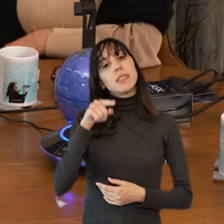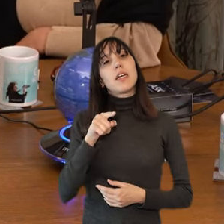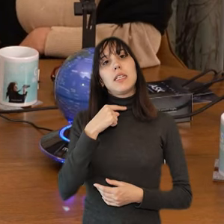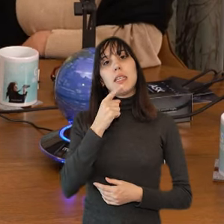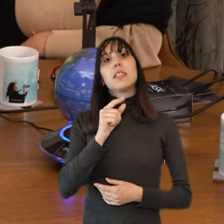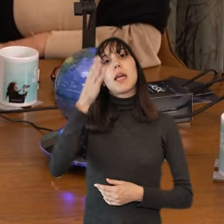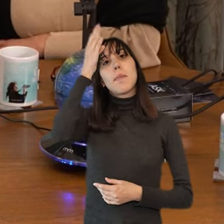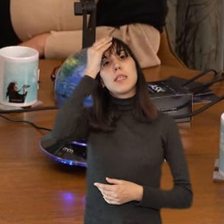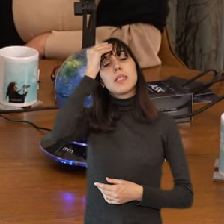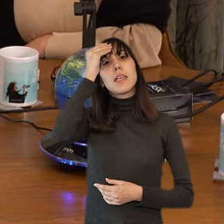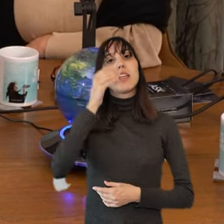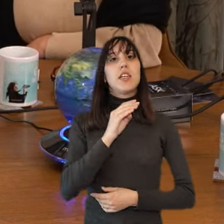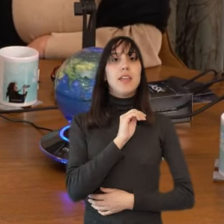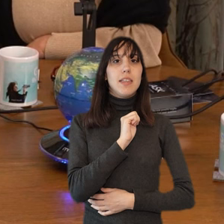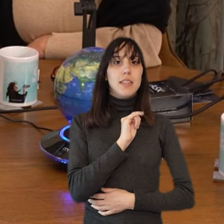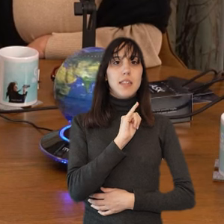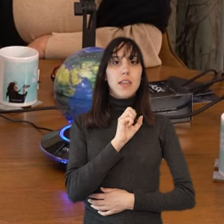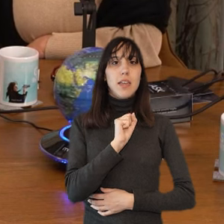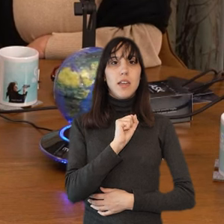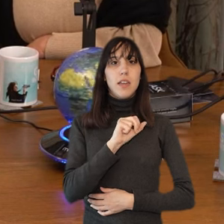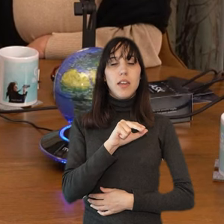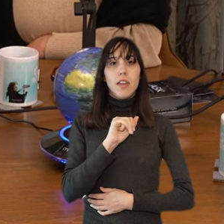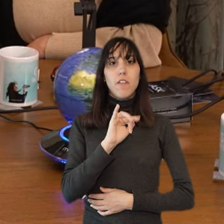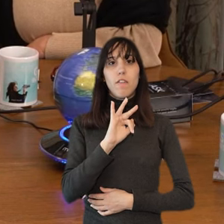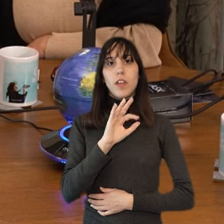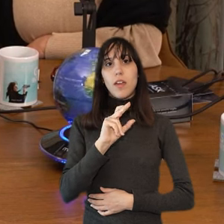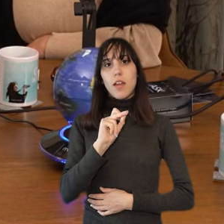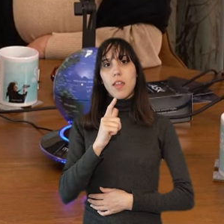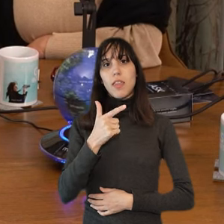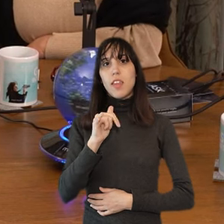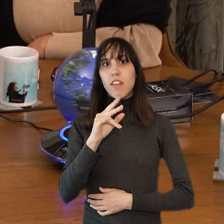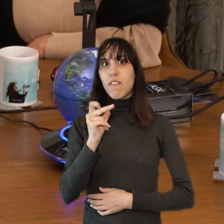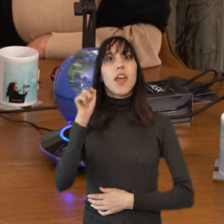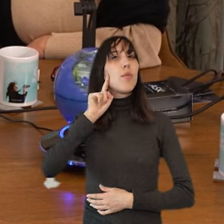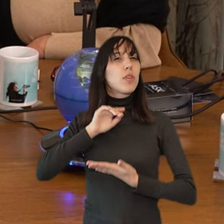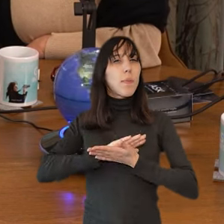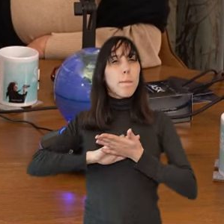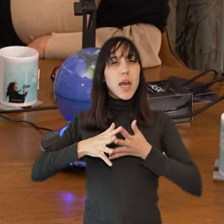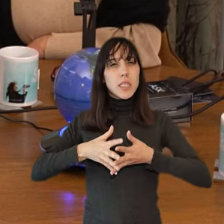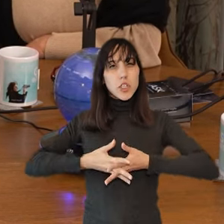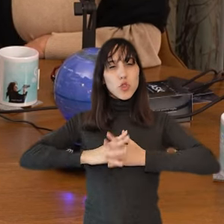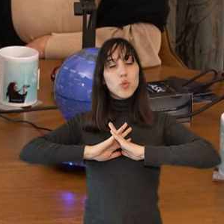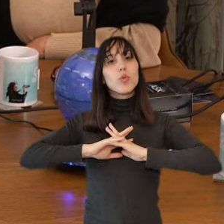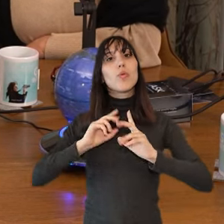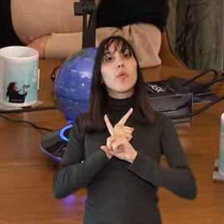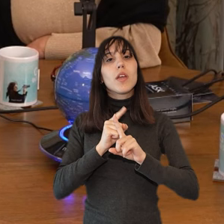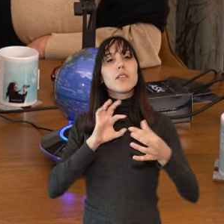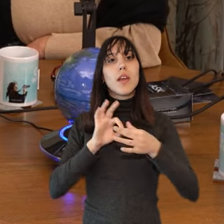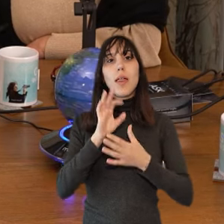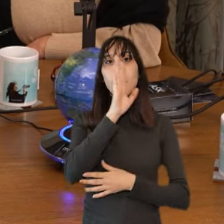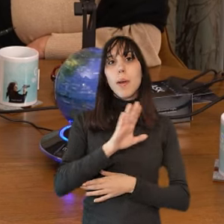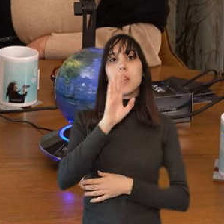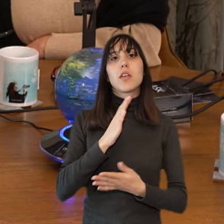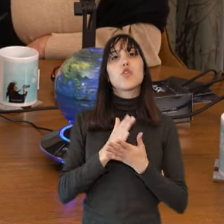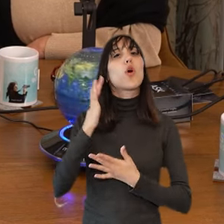chamamos uma aprendizagem significativa Exatamente porque eh tá ligada à prática está ligada não é não é só uma